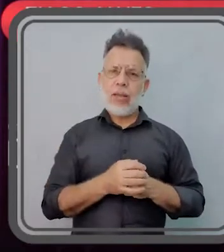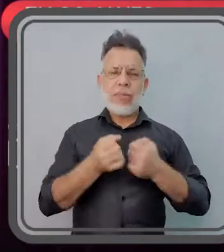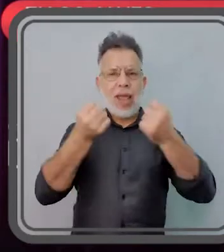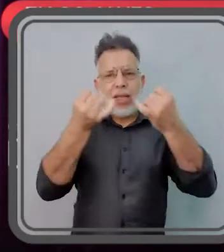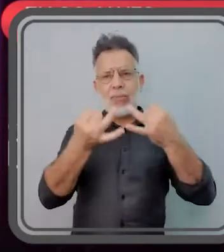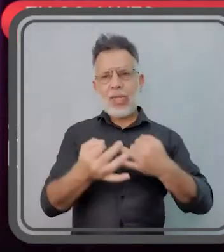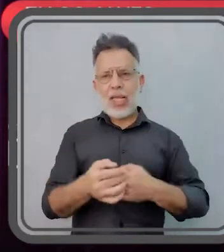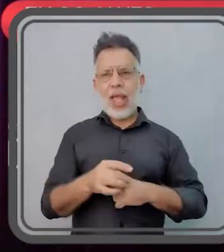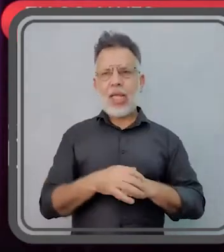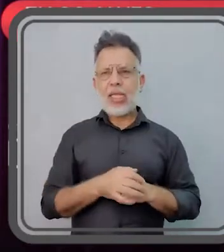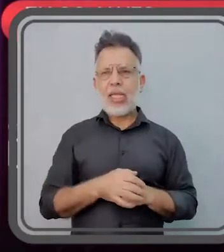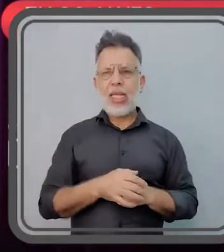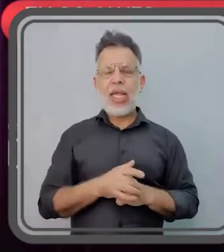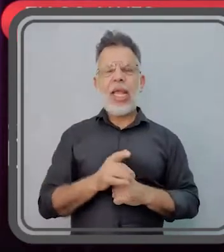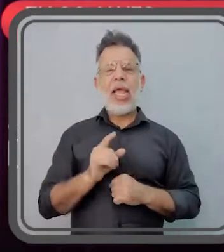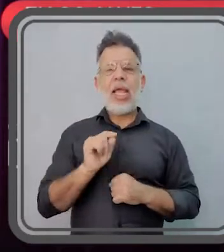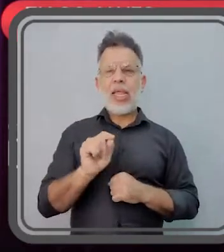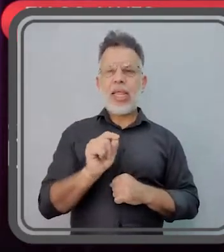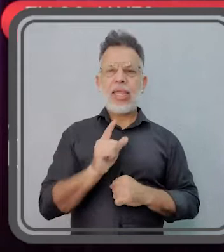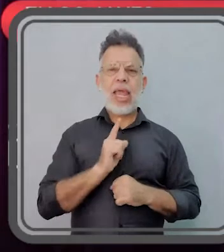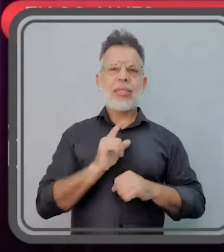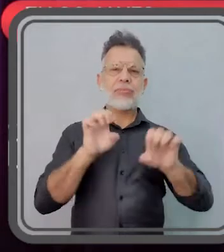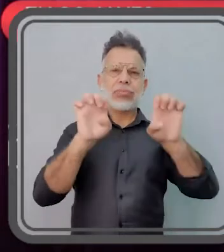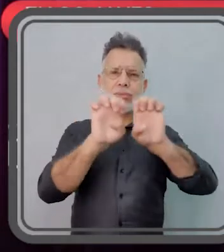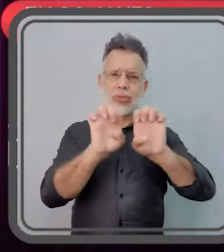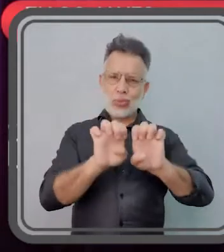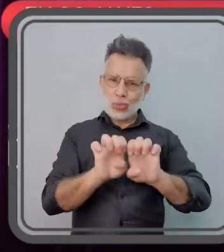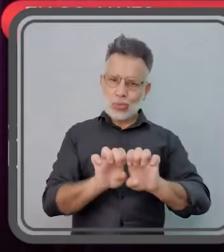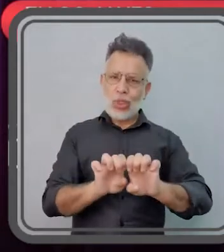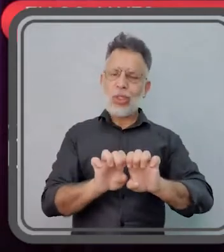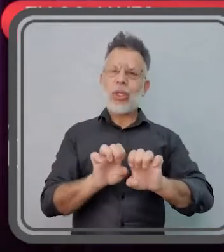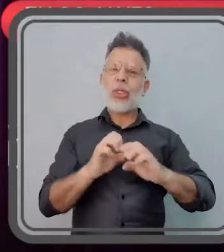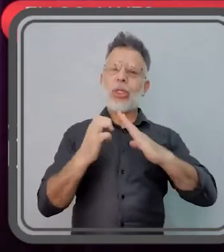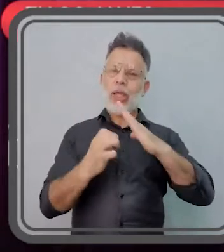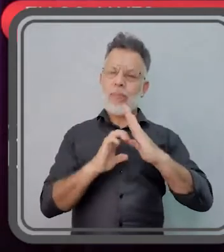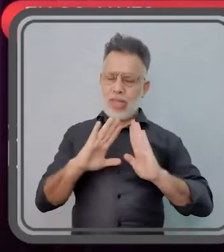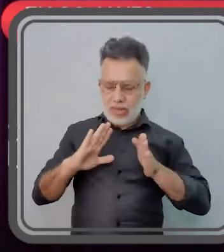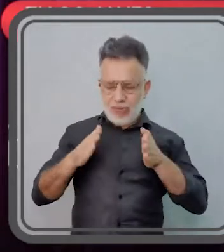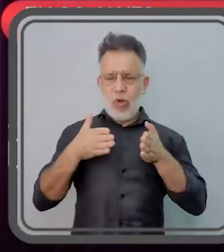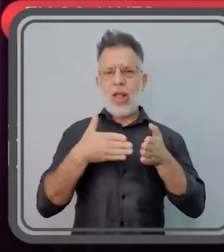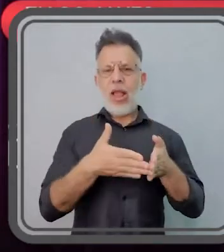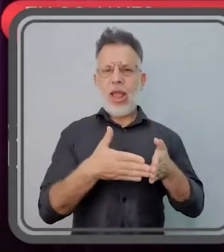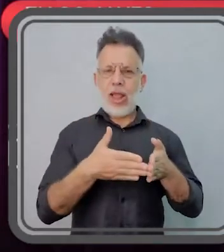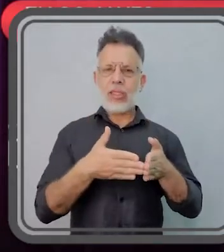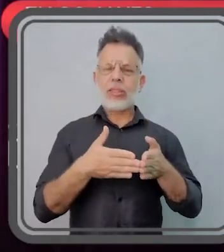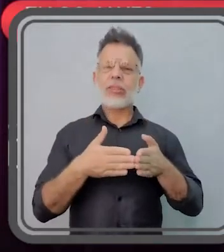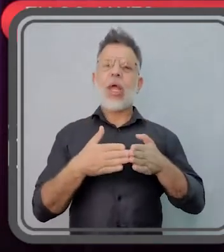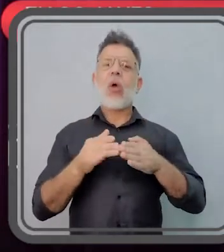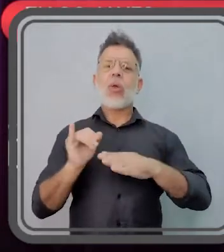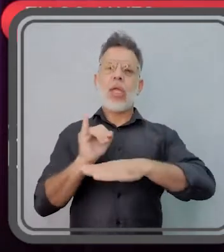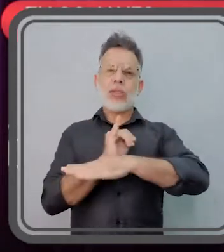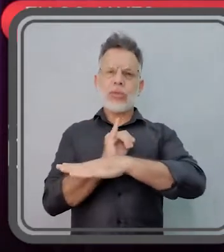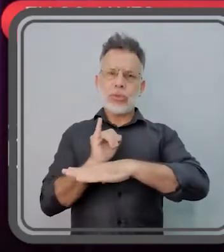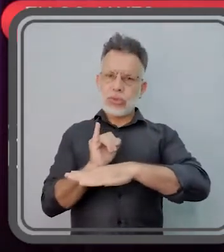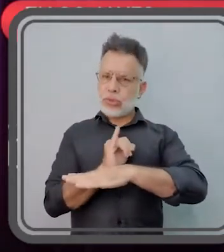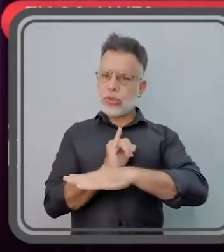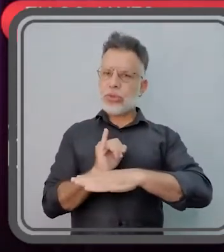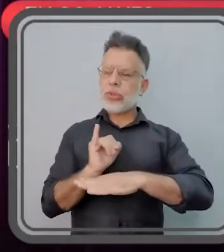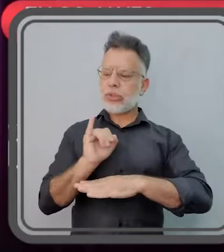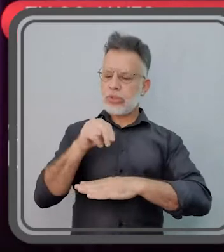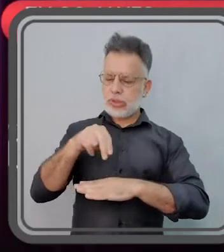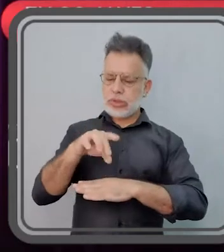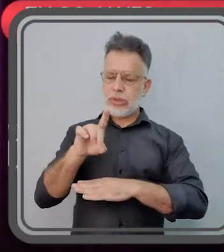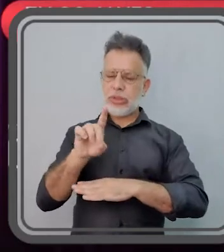explicar. TCS tem estrutura muito enfocada, cada indústria, então, nós, na